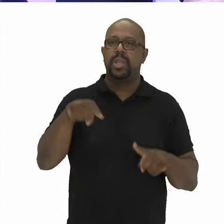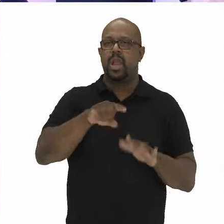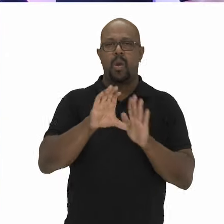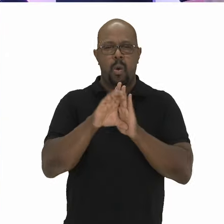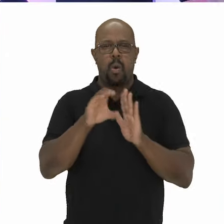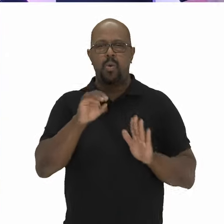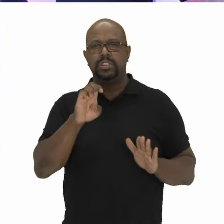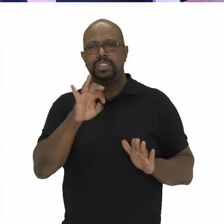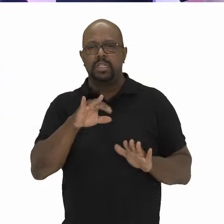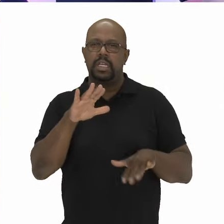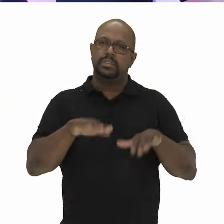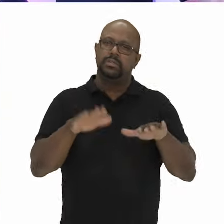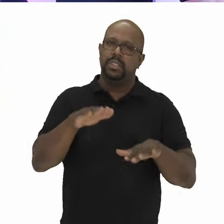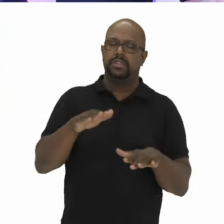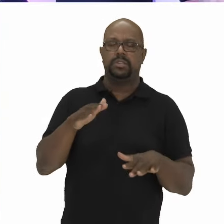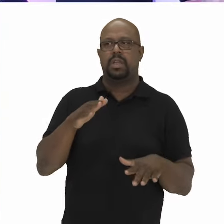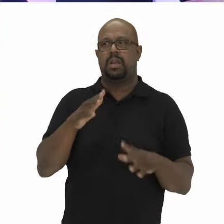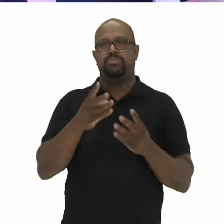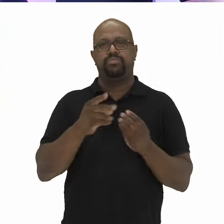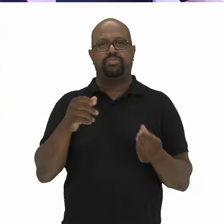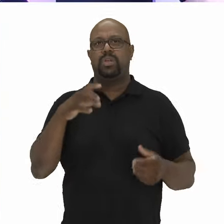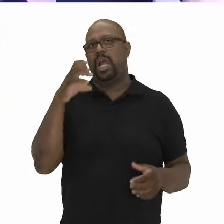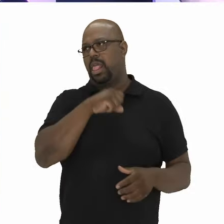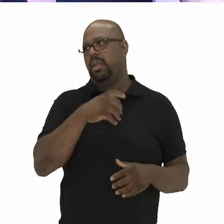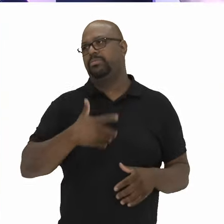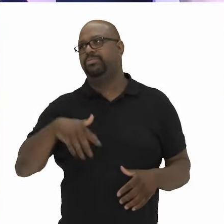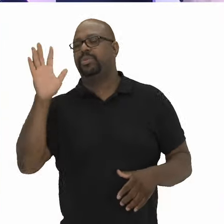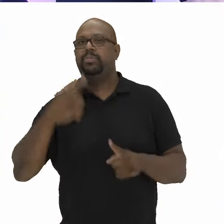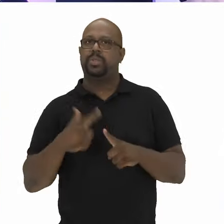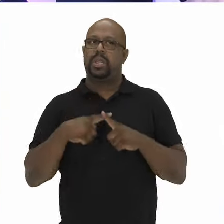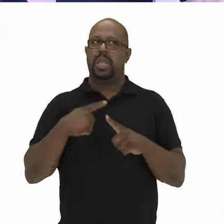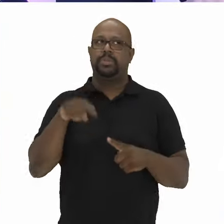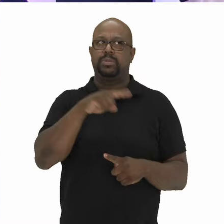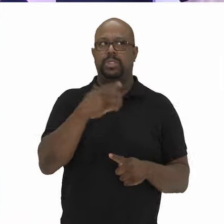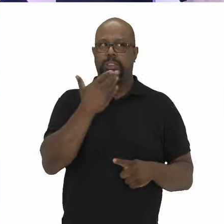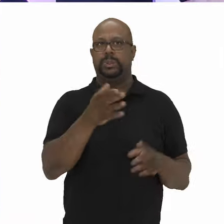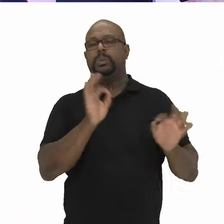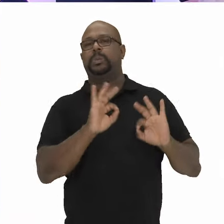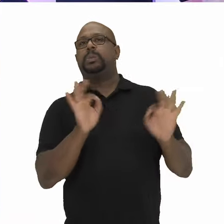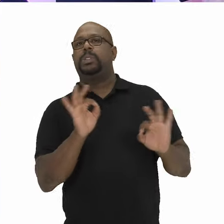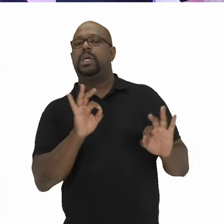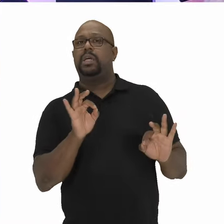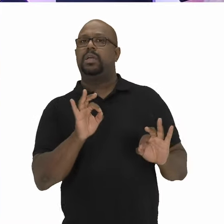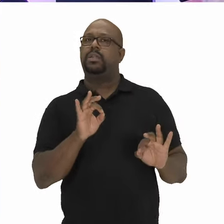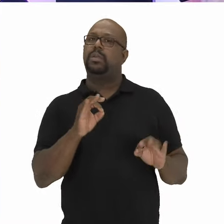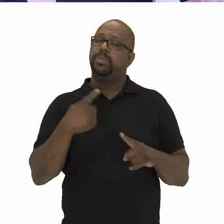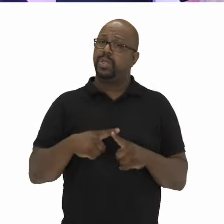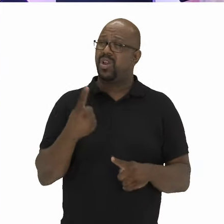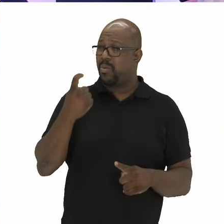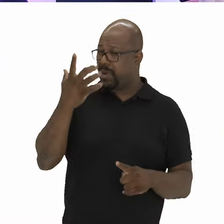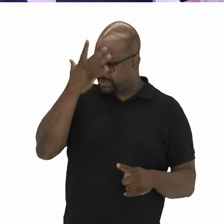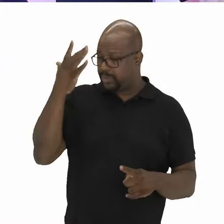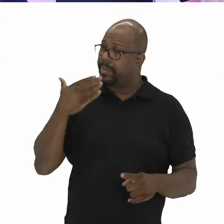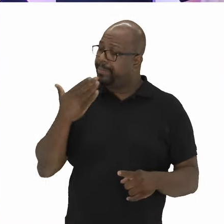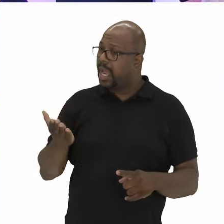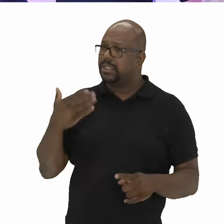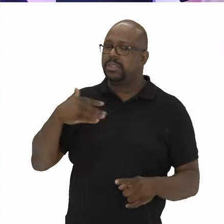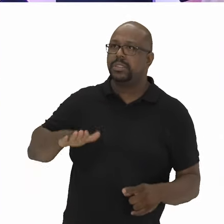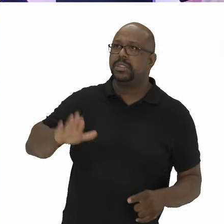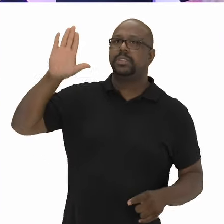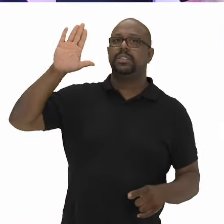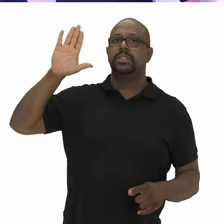aí aqueles conceitos que muitas vezes iam passar batidos porque a pessoa não pediu a linguagem simples porque uma